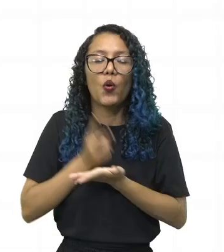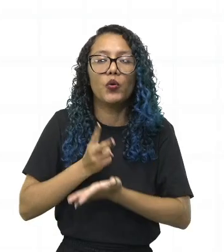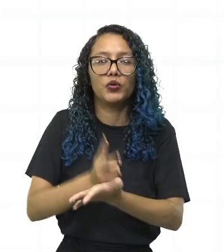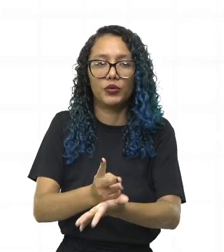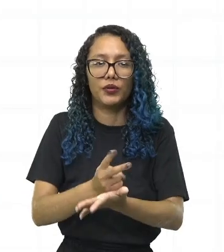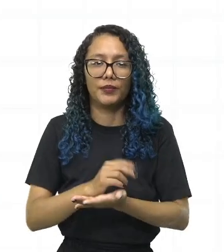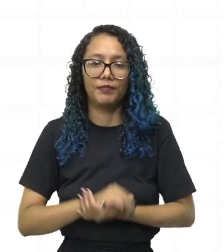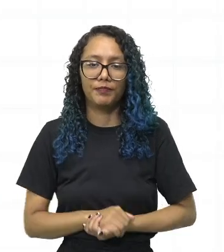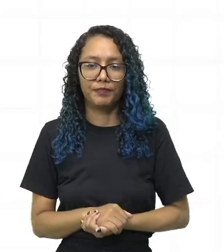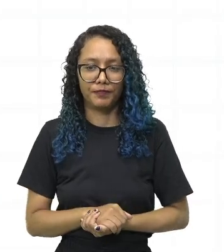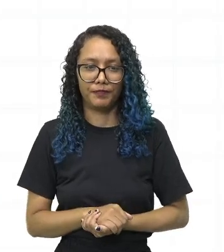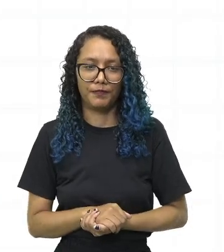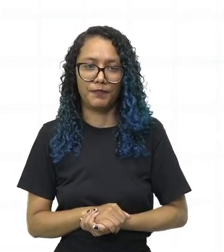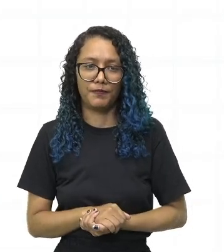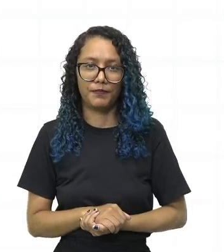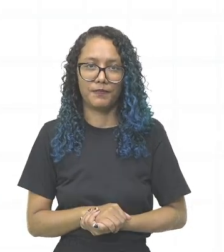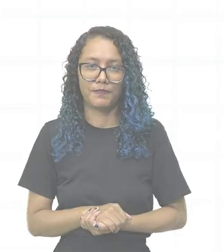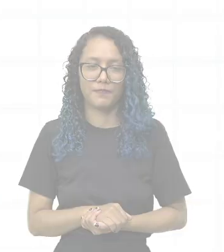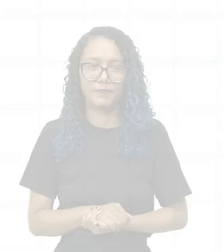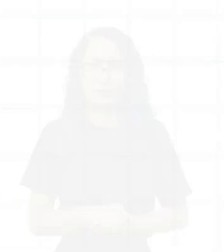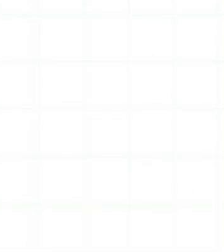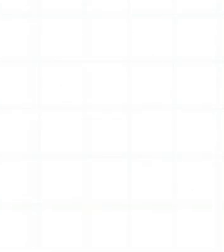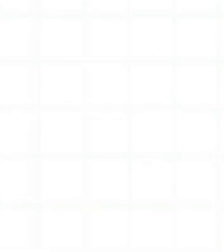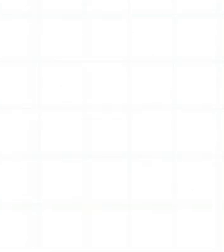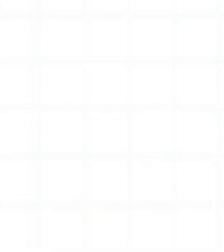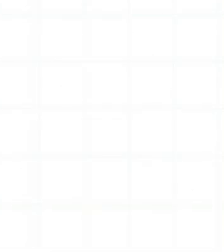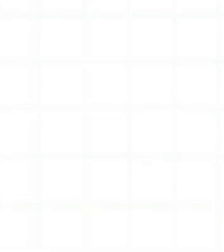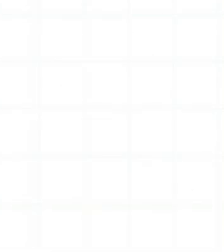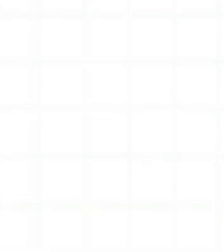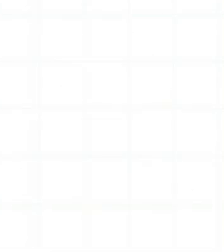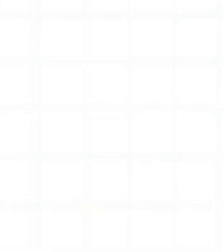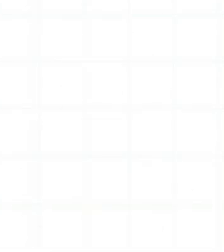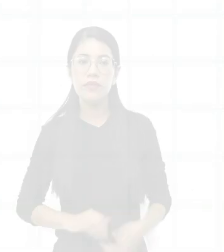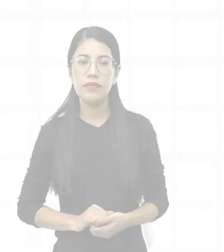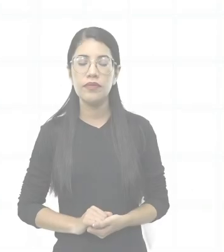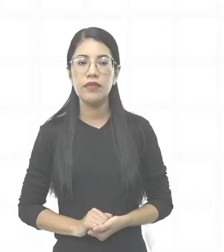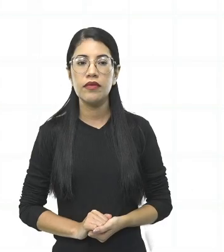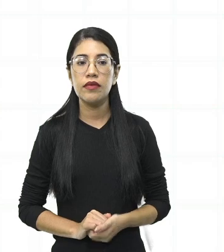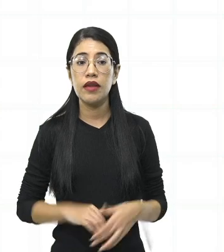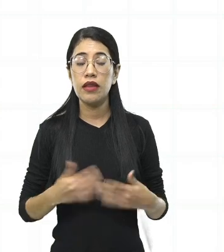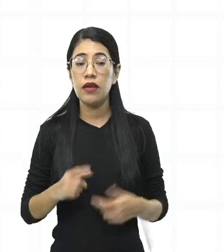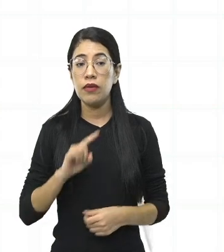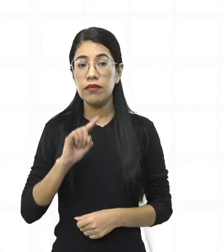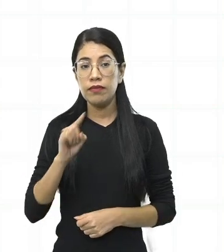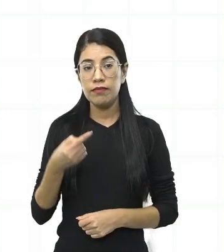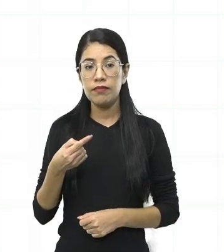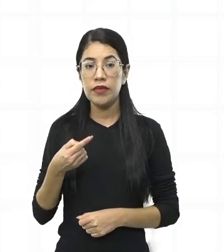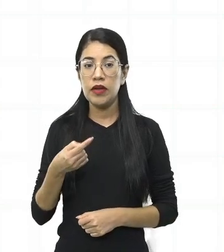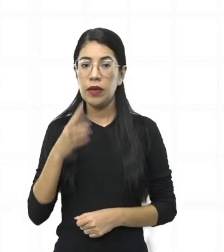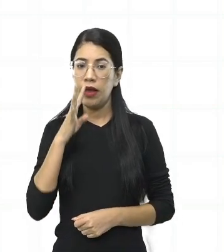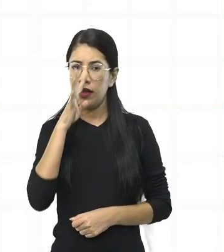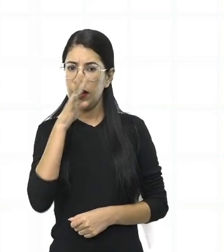continuar? Muito bem. A vírgula atrevida optou